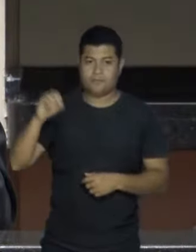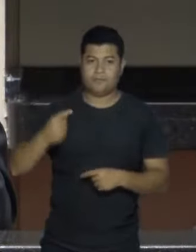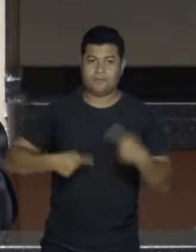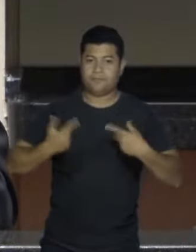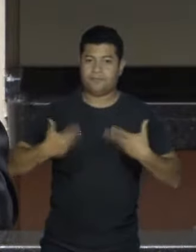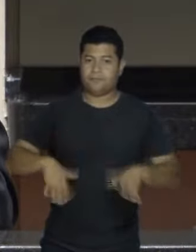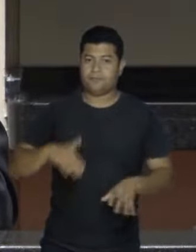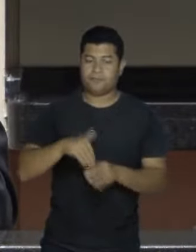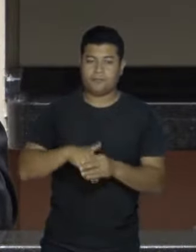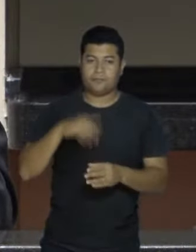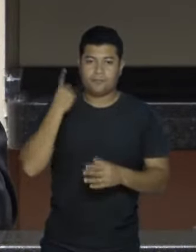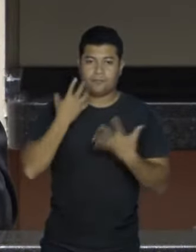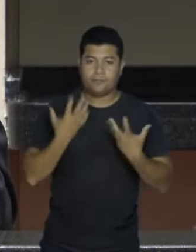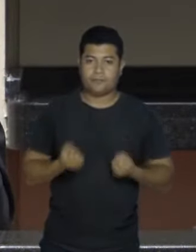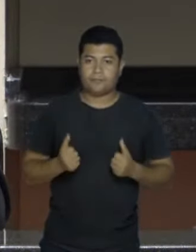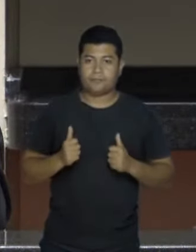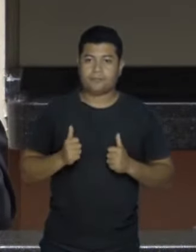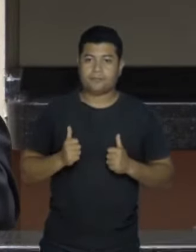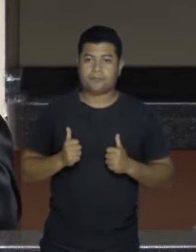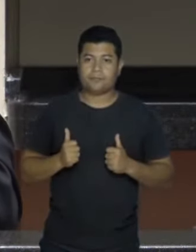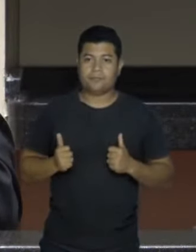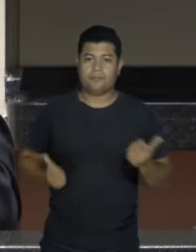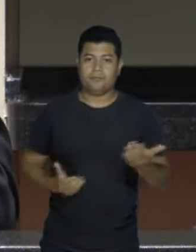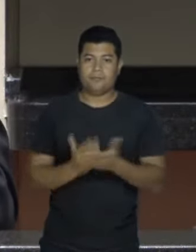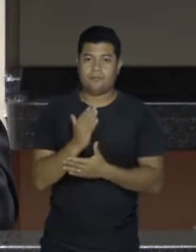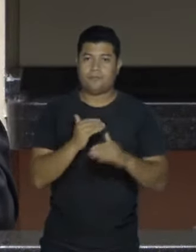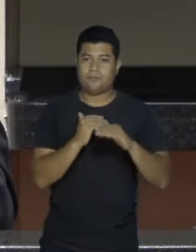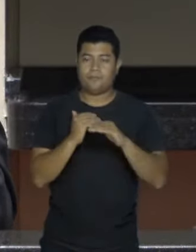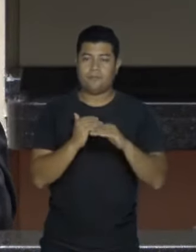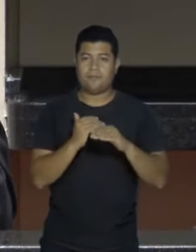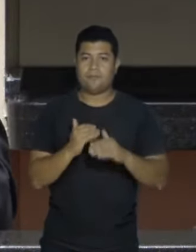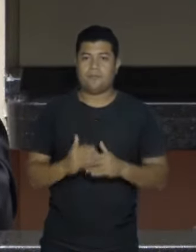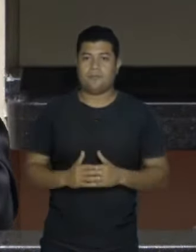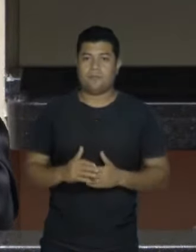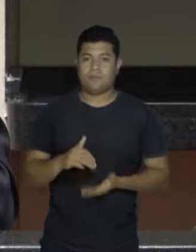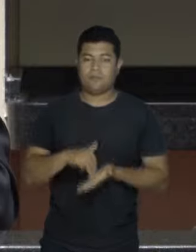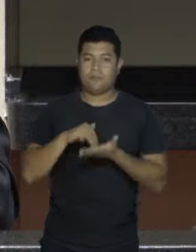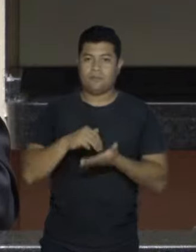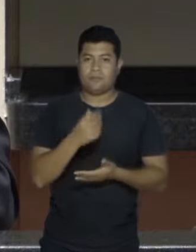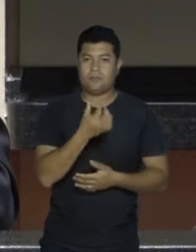votação deputados que aprovam permanece como se encontra aprovado por unanimidade